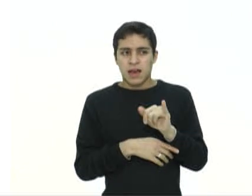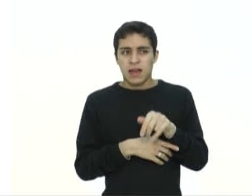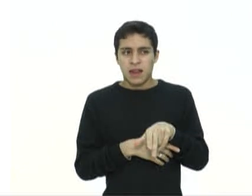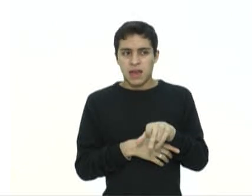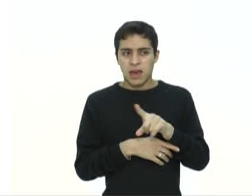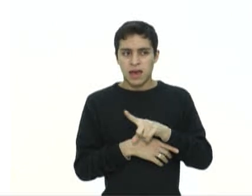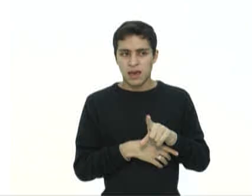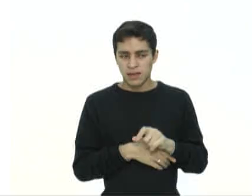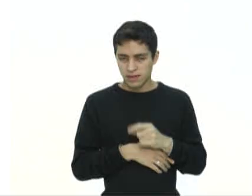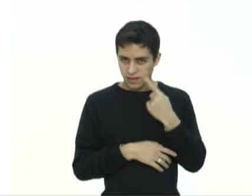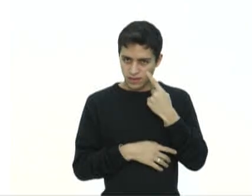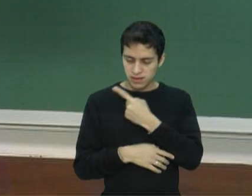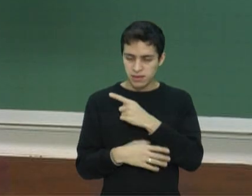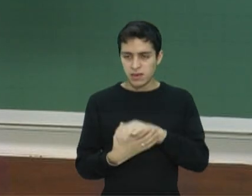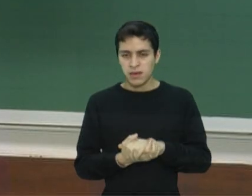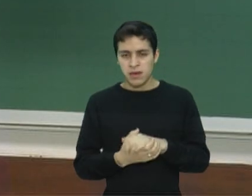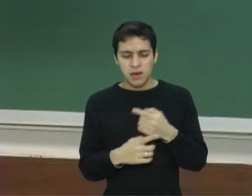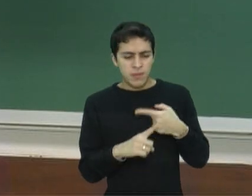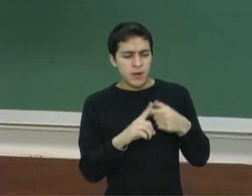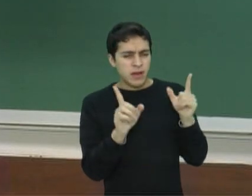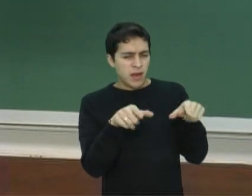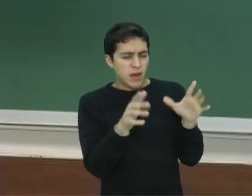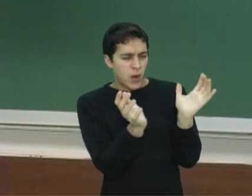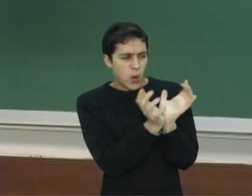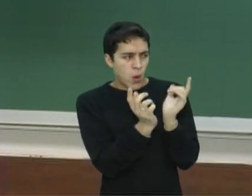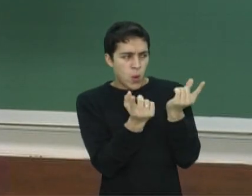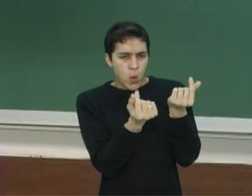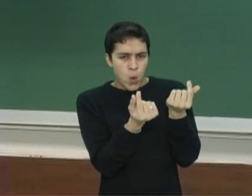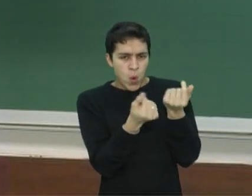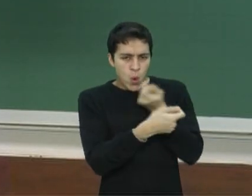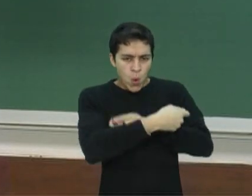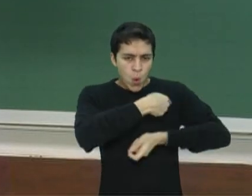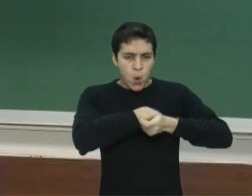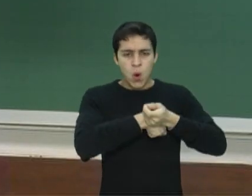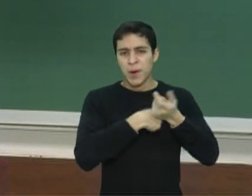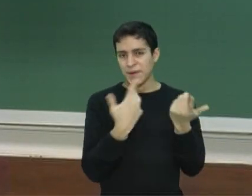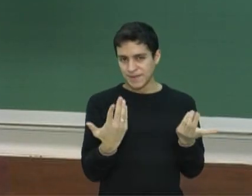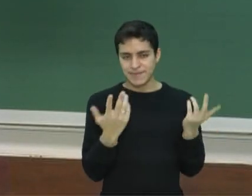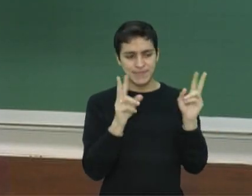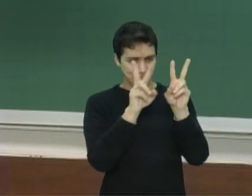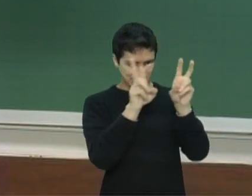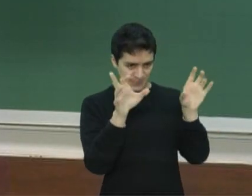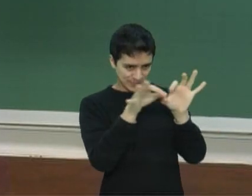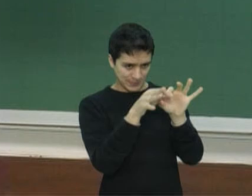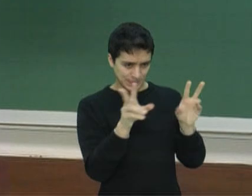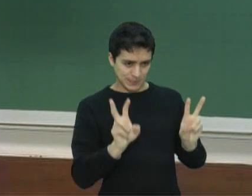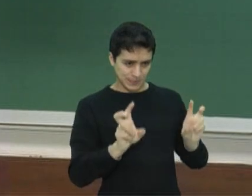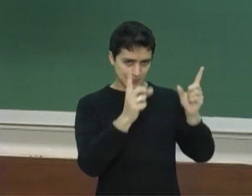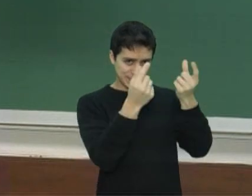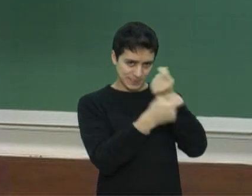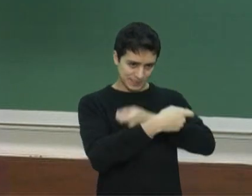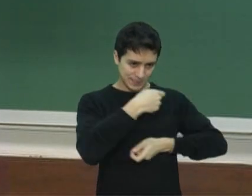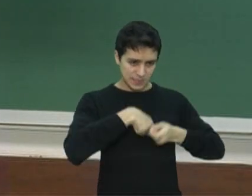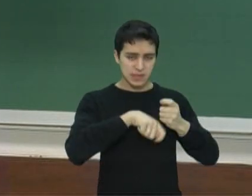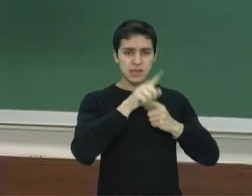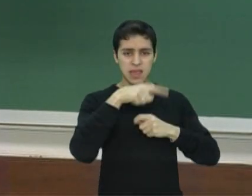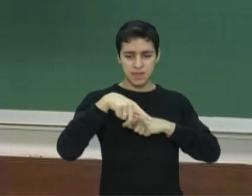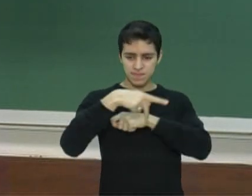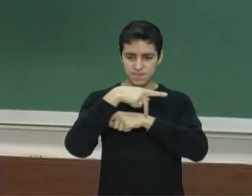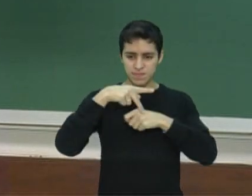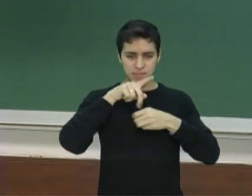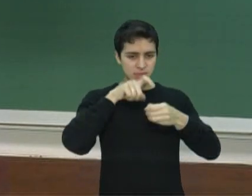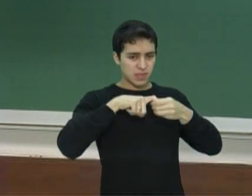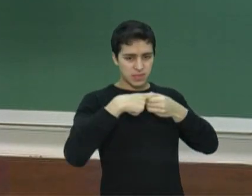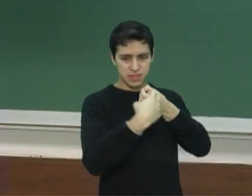o bloco aqui, no caso, o bloco econômico, né? Se tratando de economia, de um país, de conjunto de